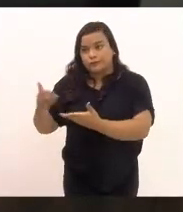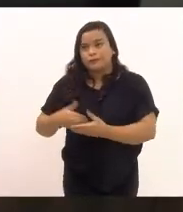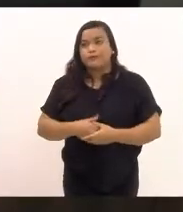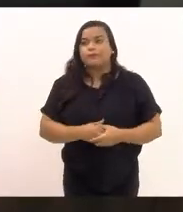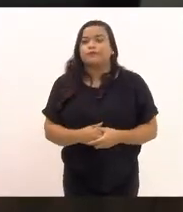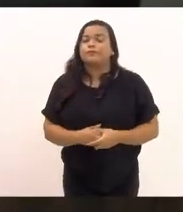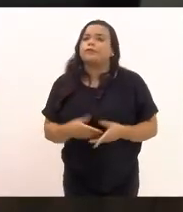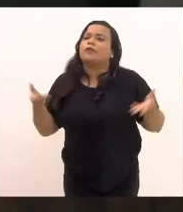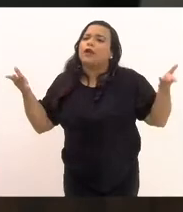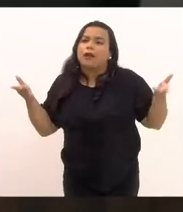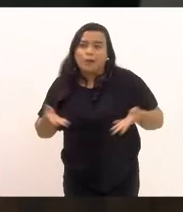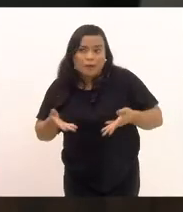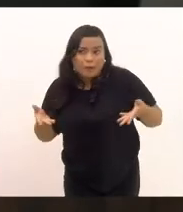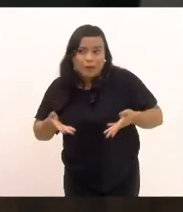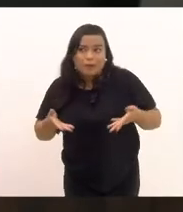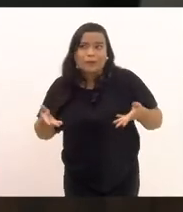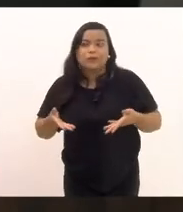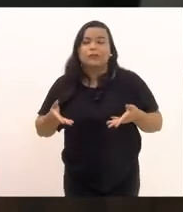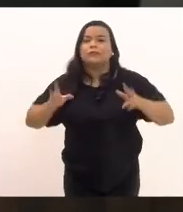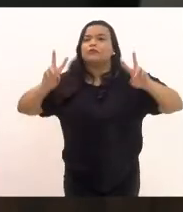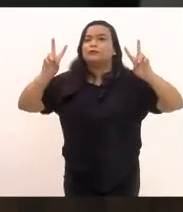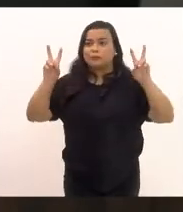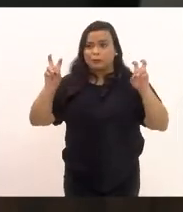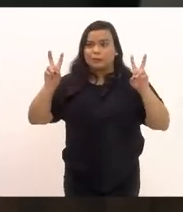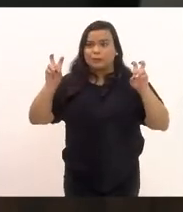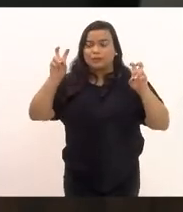Agora vamos tratar do